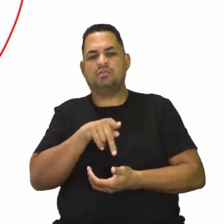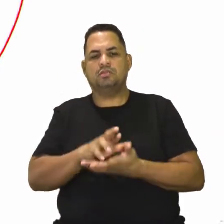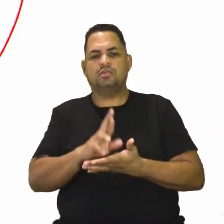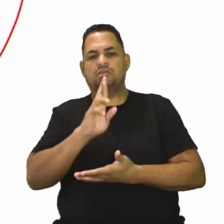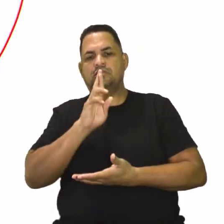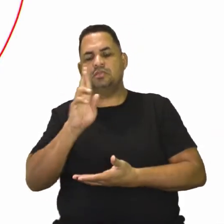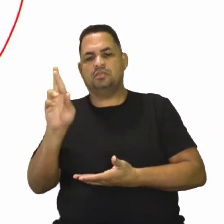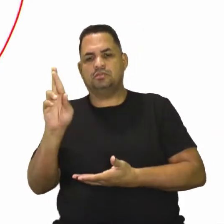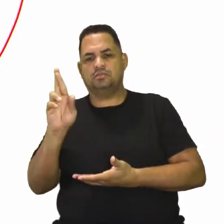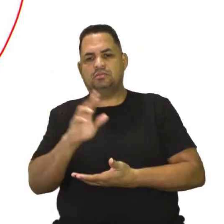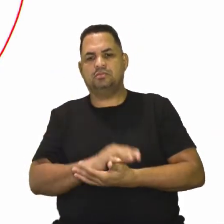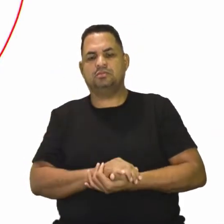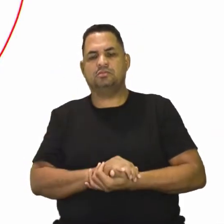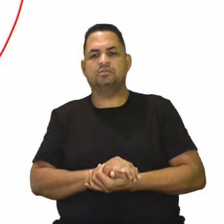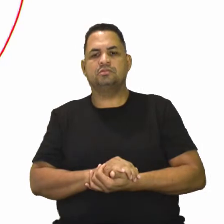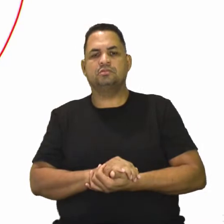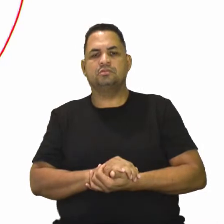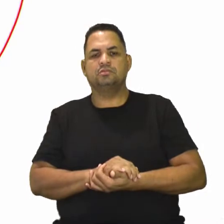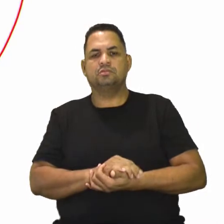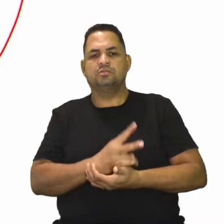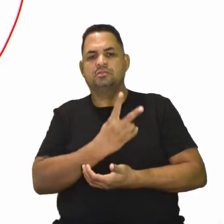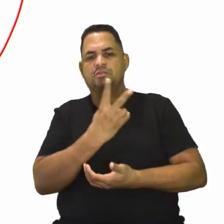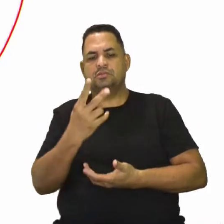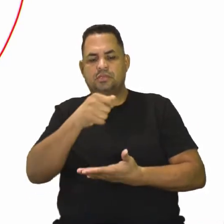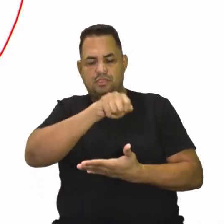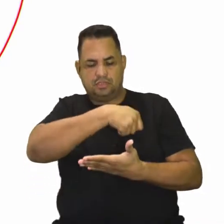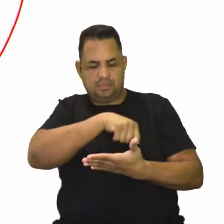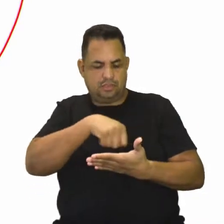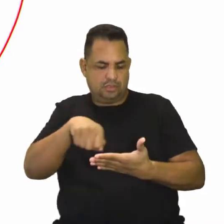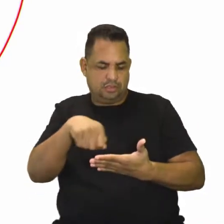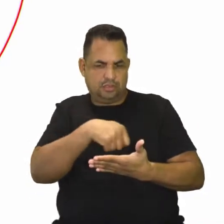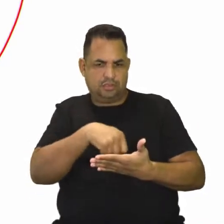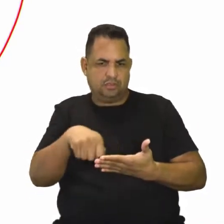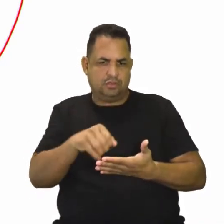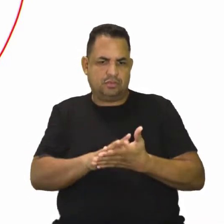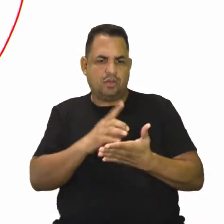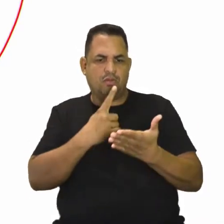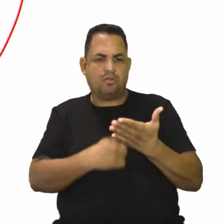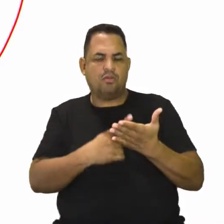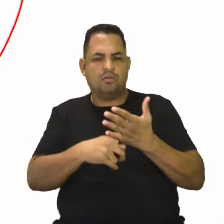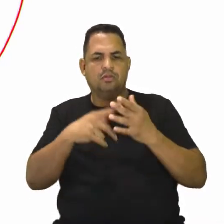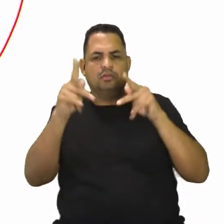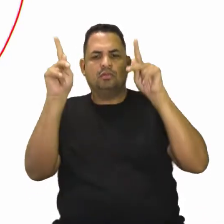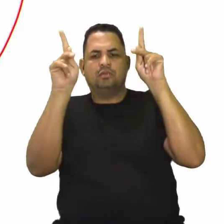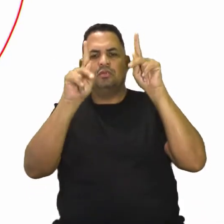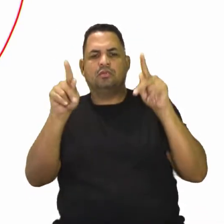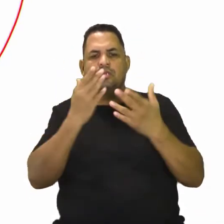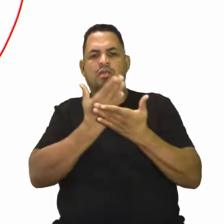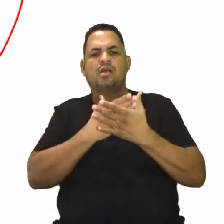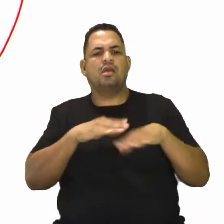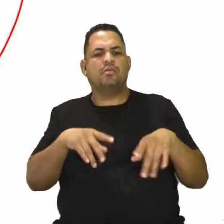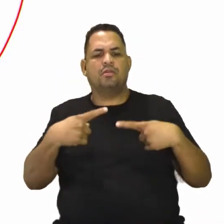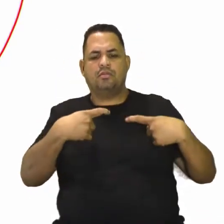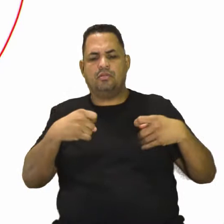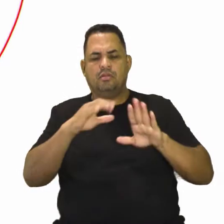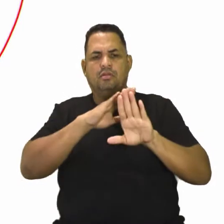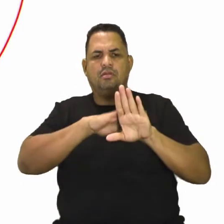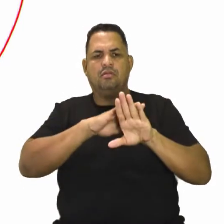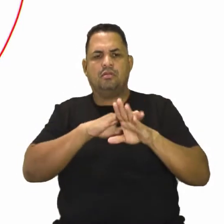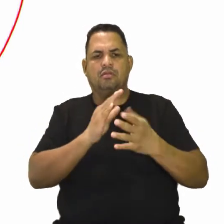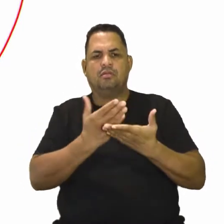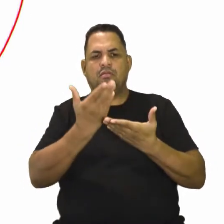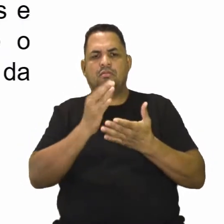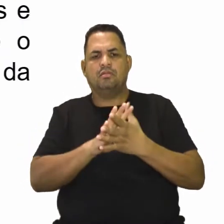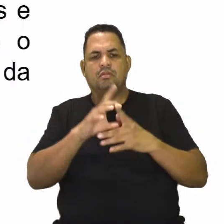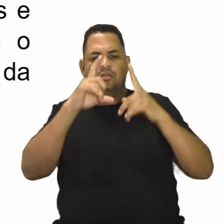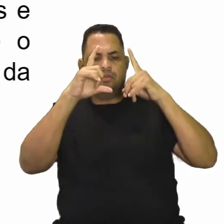Repúblicas Socialistas Soviéticas. Eles assinando um acordo de paz. Agora acaba a Guerra Fria. Essa foto